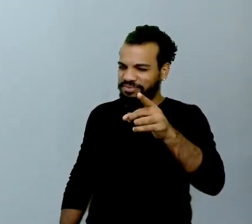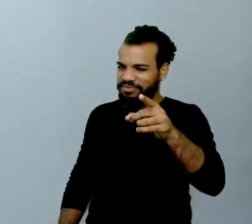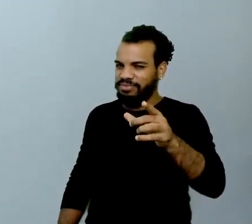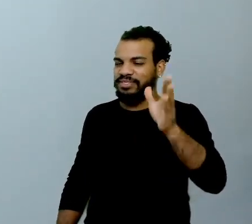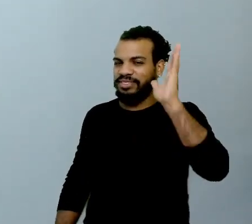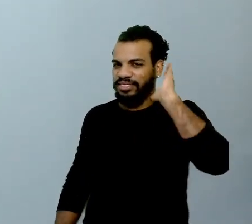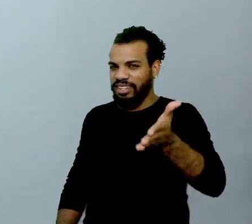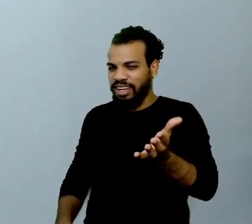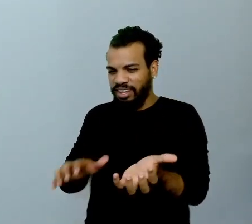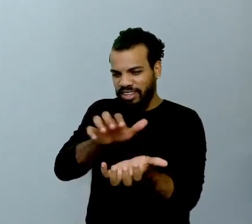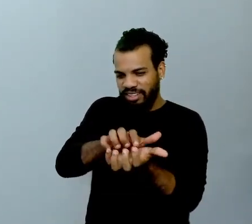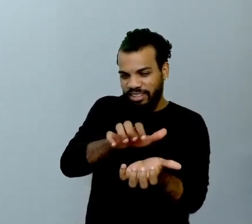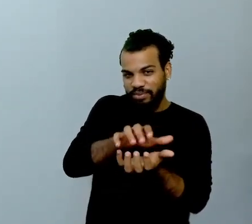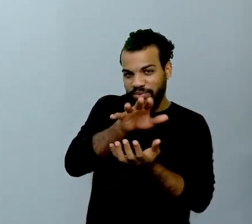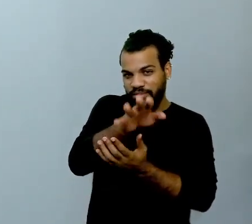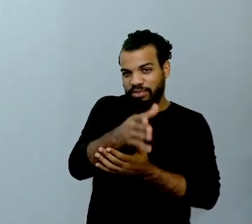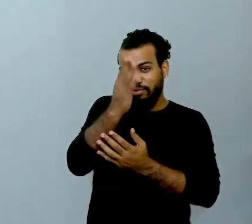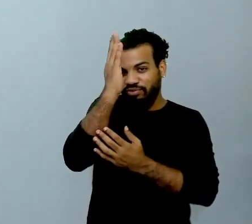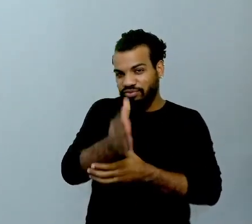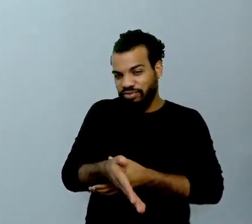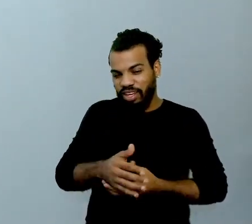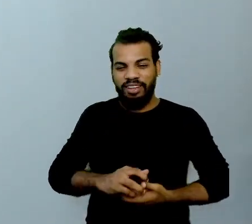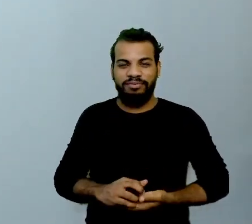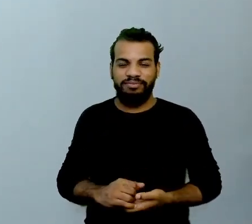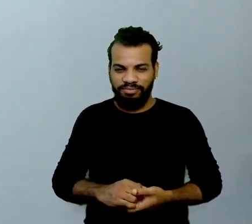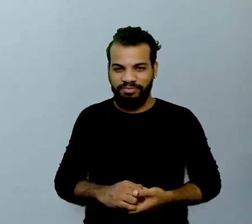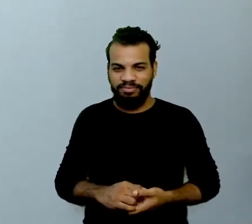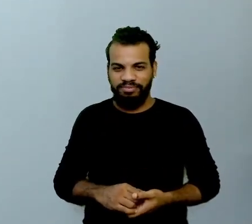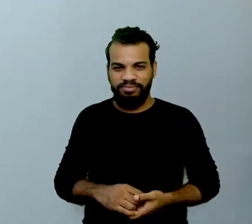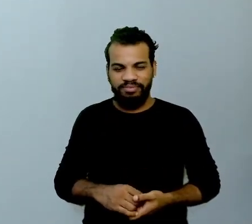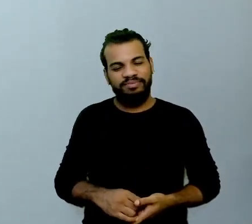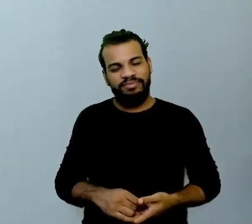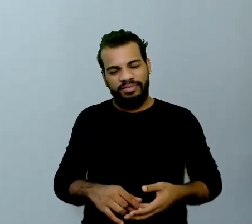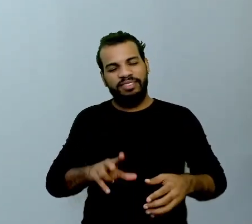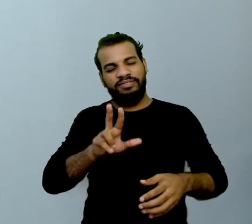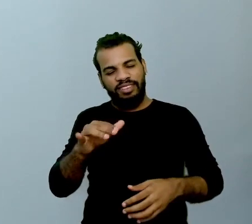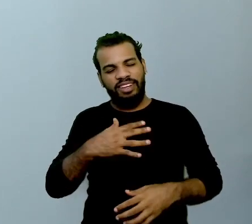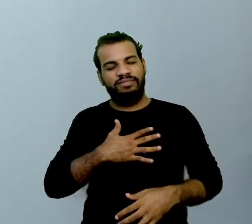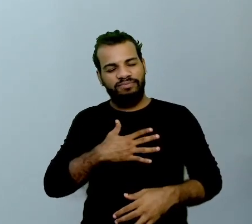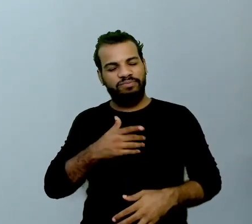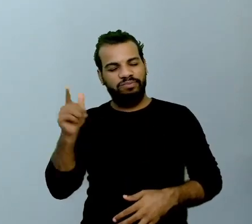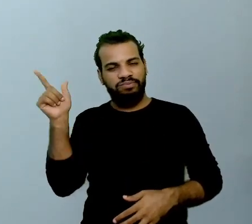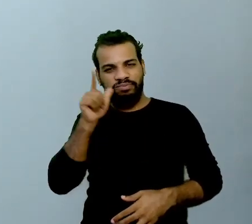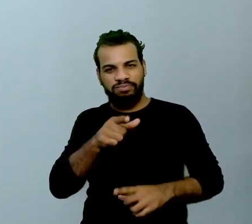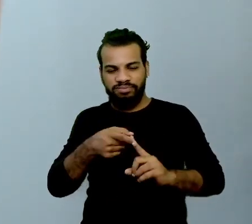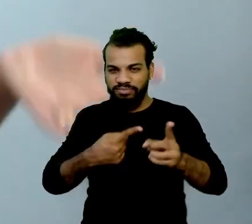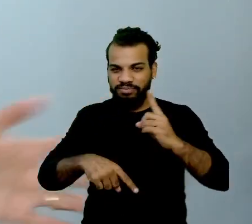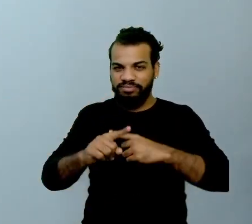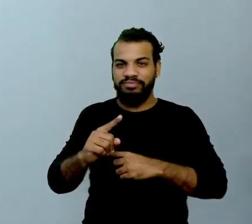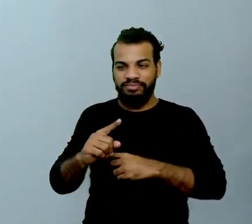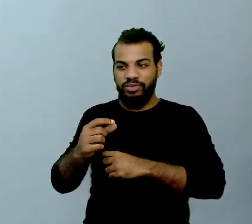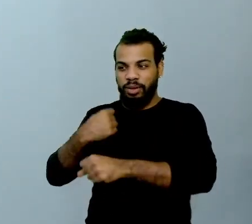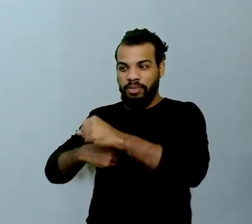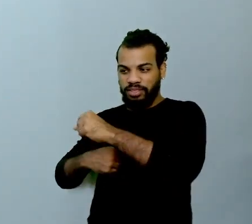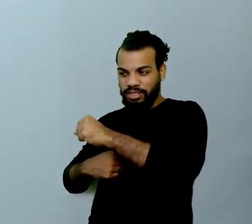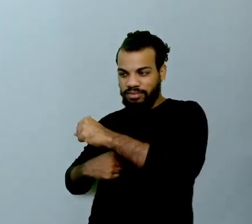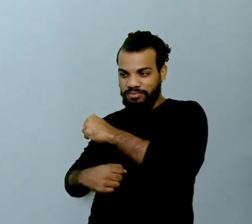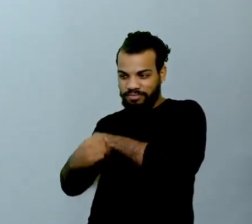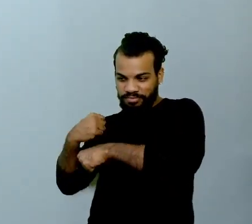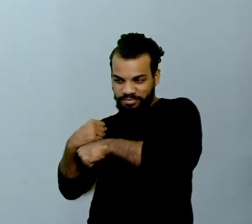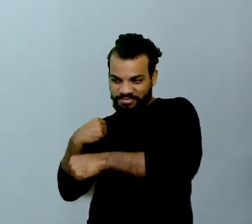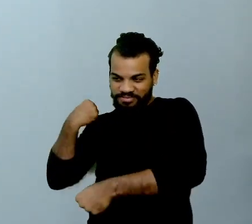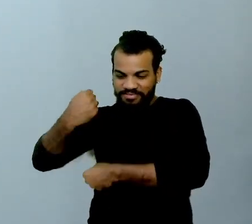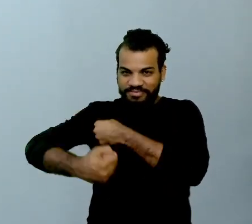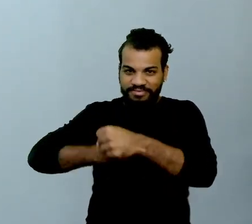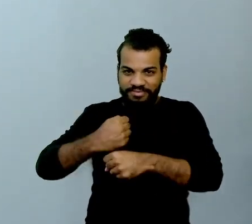está na EducaPE há um tempo, já está acompanhando nossas aulas, então vai realmente se dar bem quando passar do nono ano para o primeiro ano do